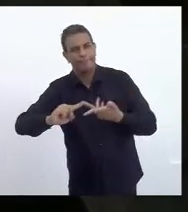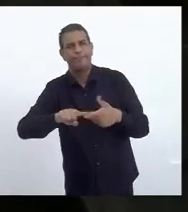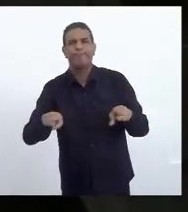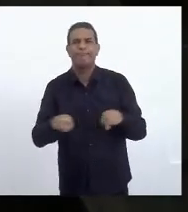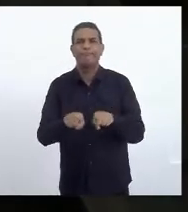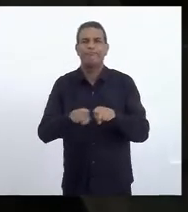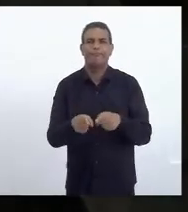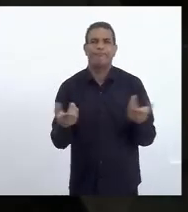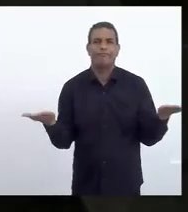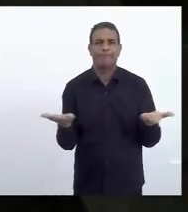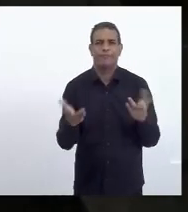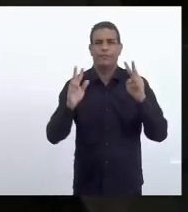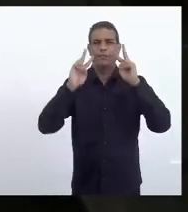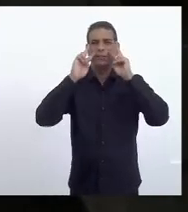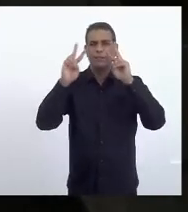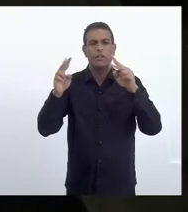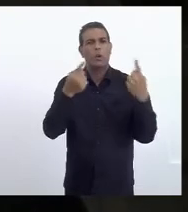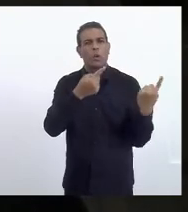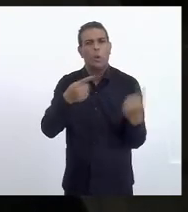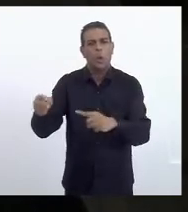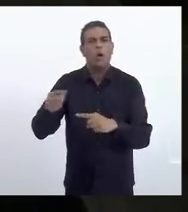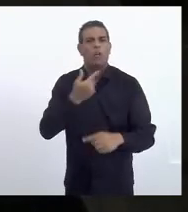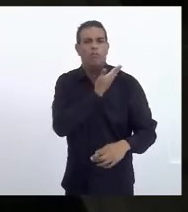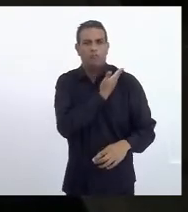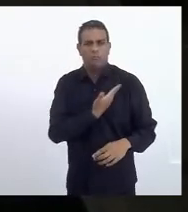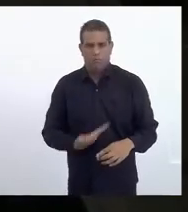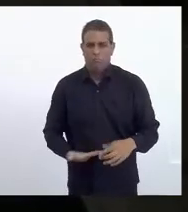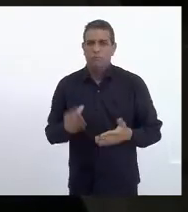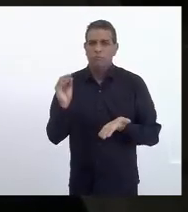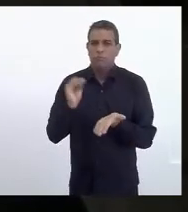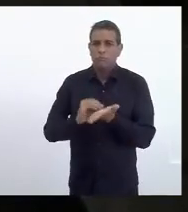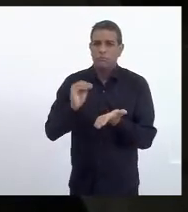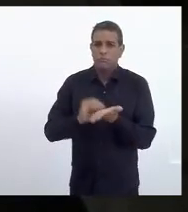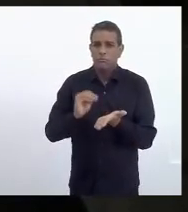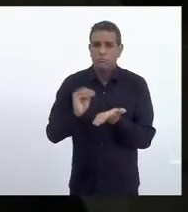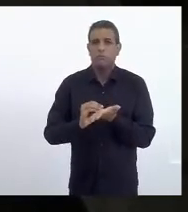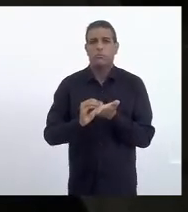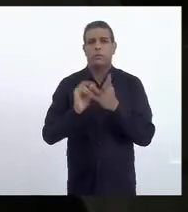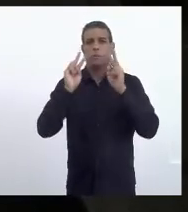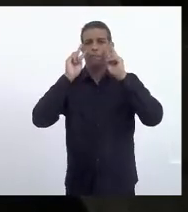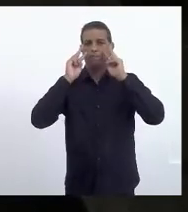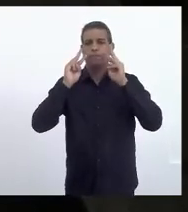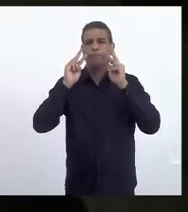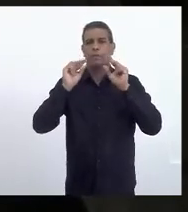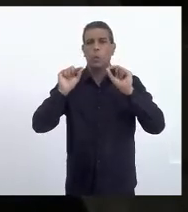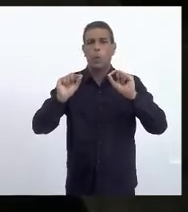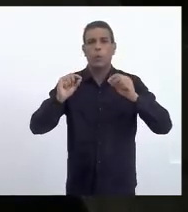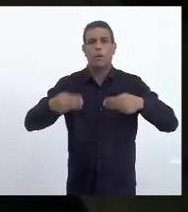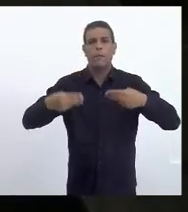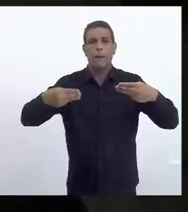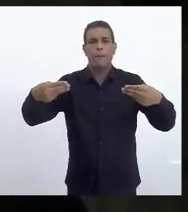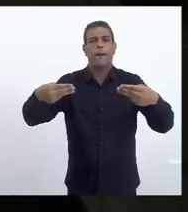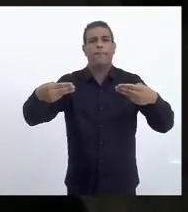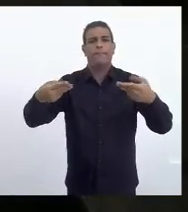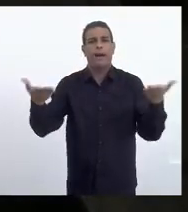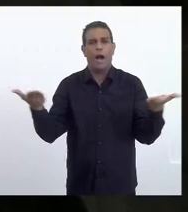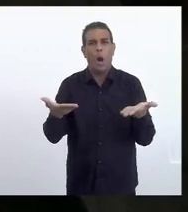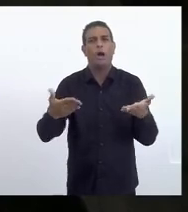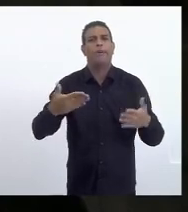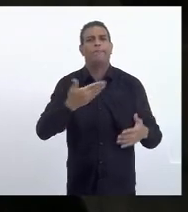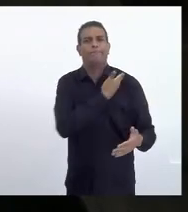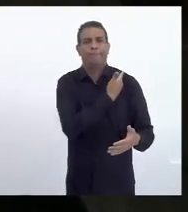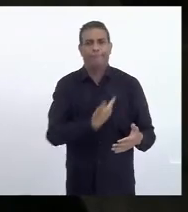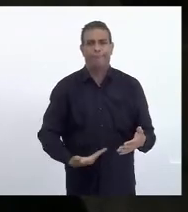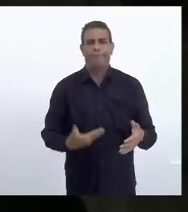Muito crítico do atual governo evidentemente a política ambiental a inexistência de uma polícia política Ambiental do governo bolsonaro que na verdade